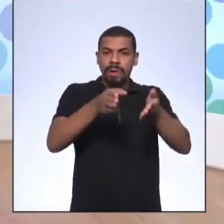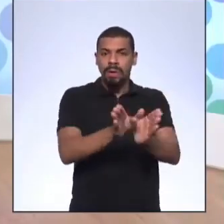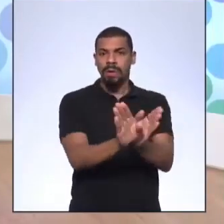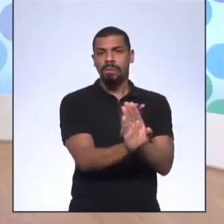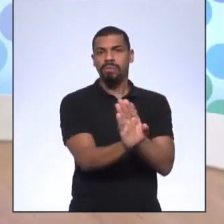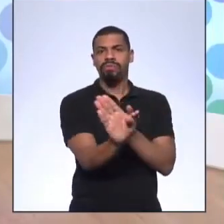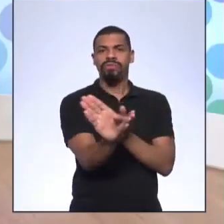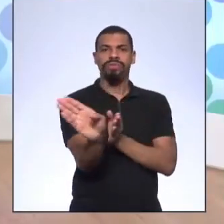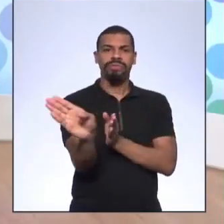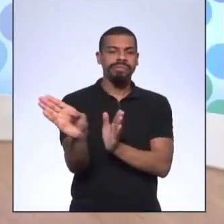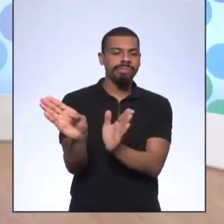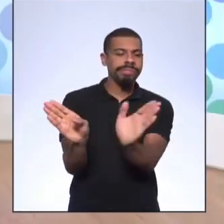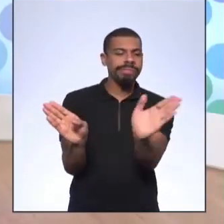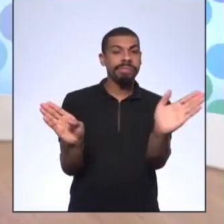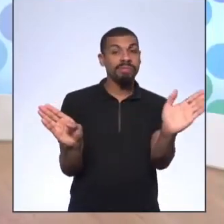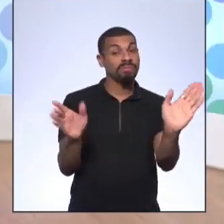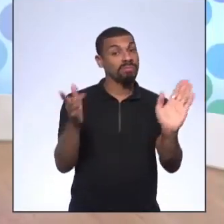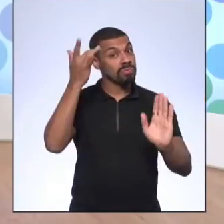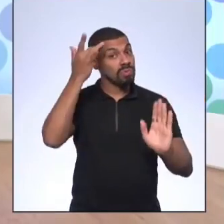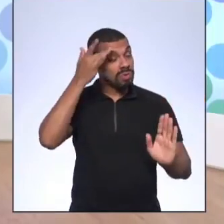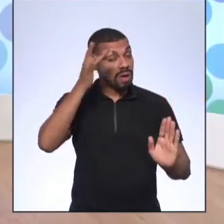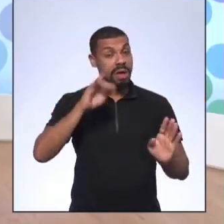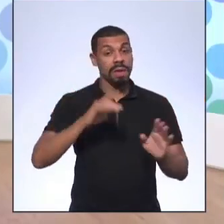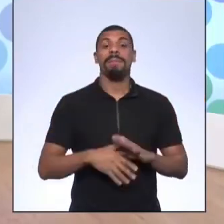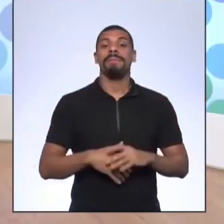se eu não me engano,